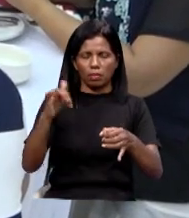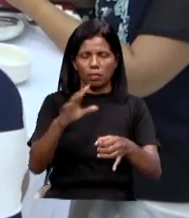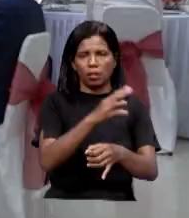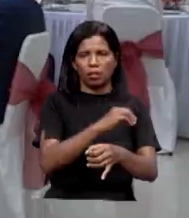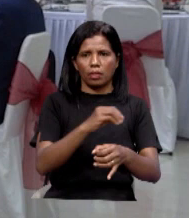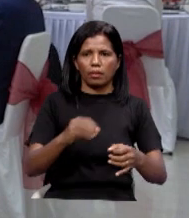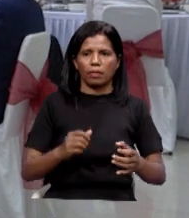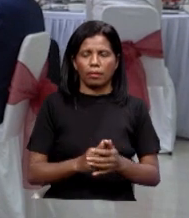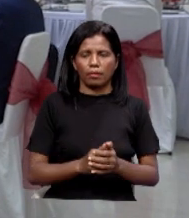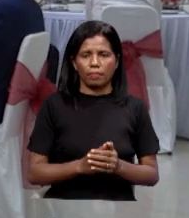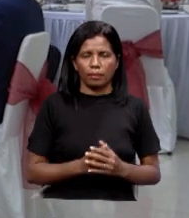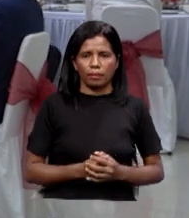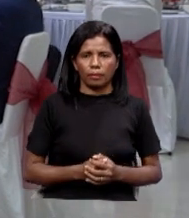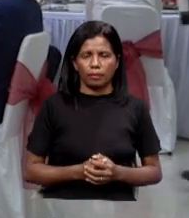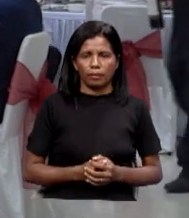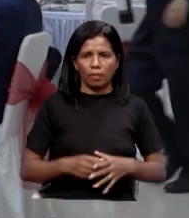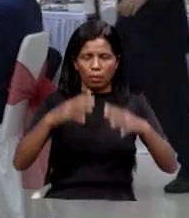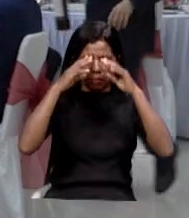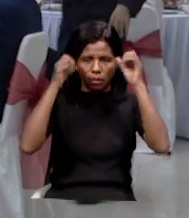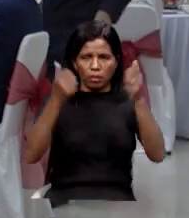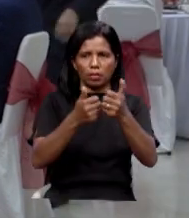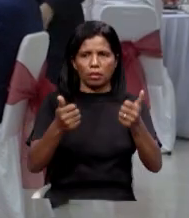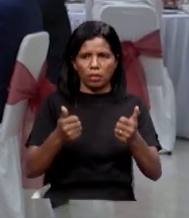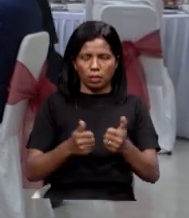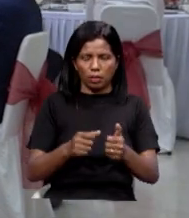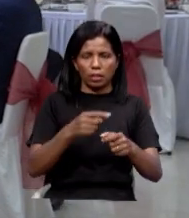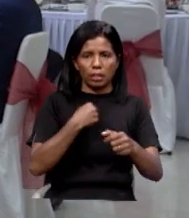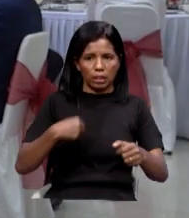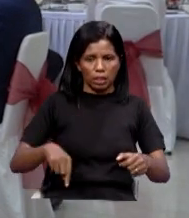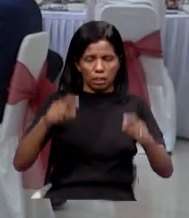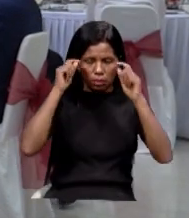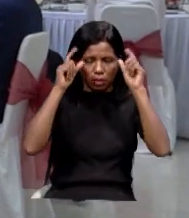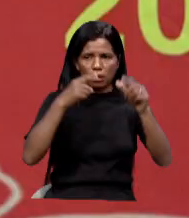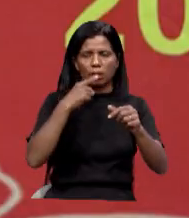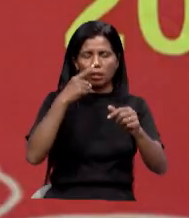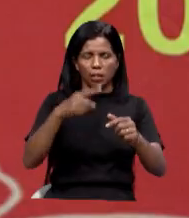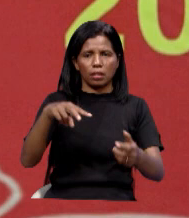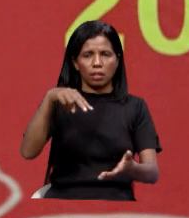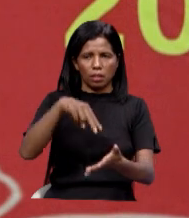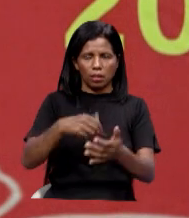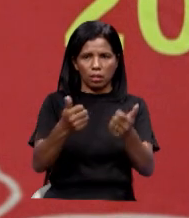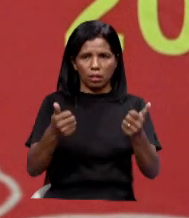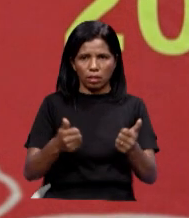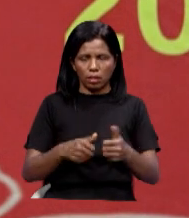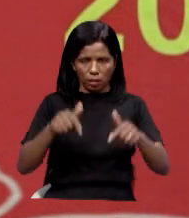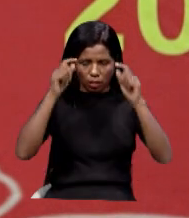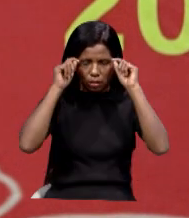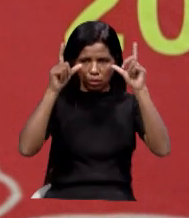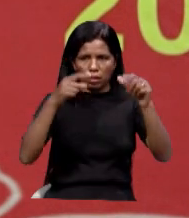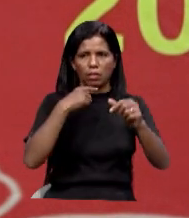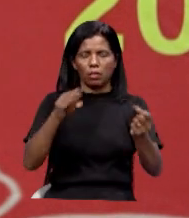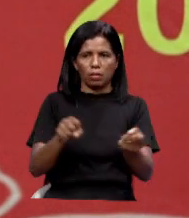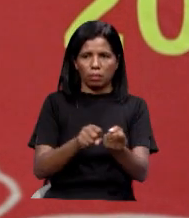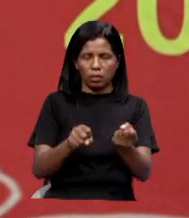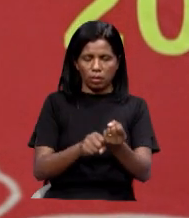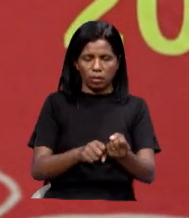maoka o sindu deli. Președintele Asociației Sunese Union Timor-Leste atât în existența Asociației Sunese Union Timor-Leste ne contribuie la